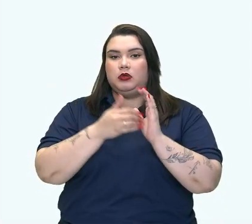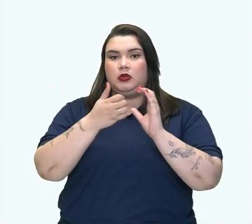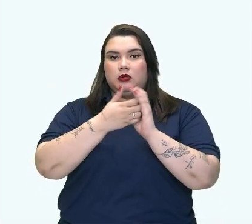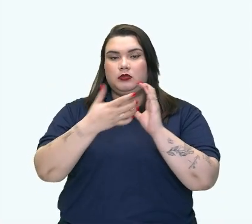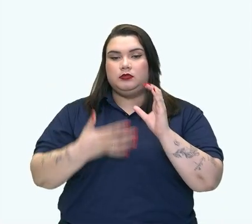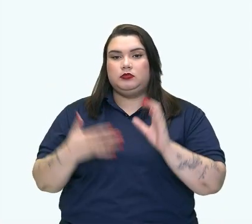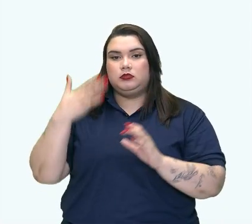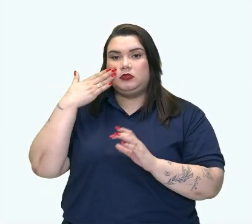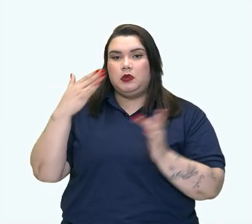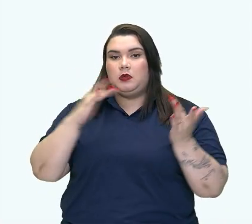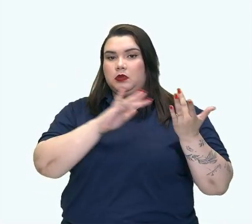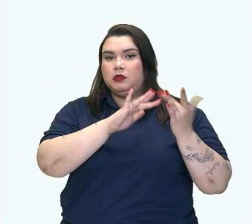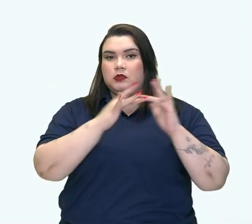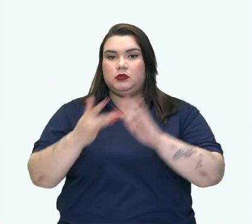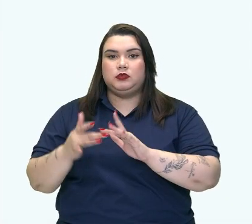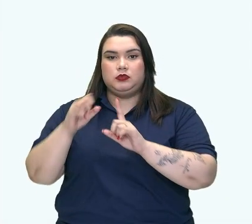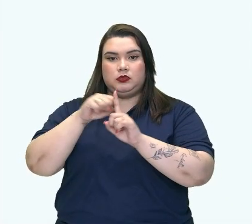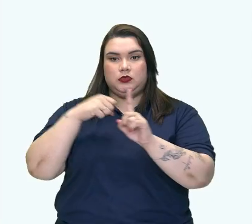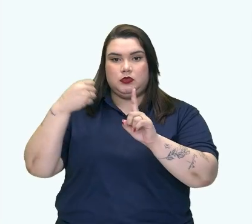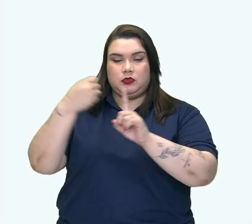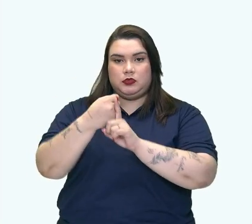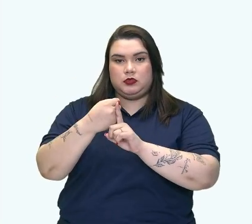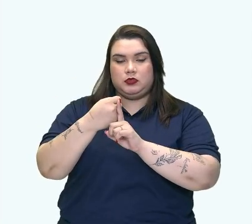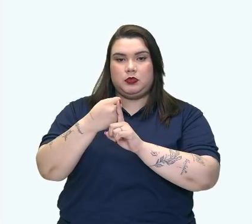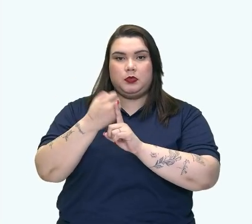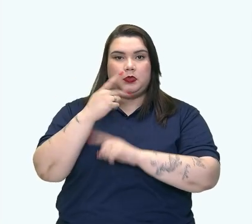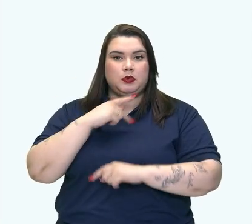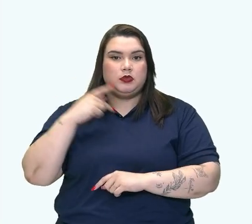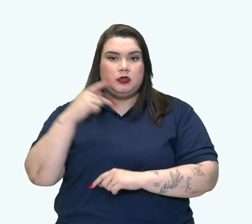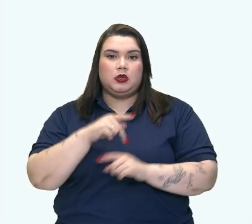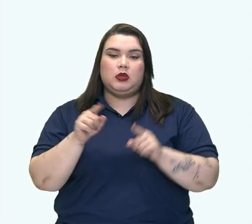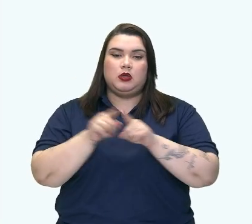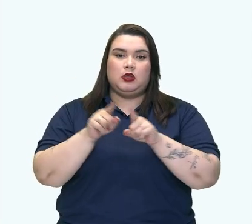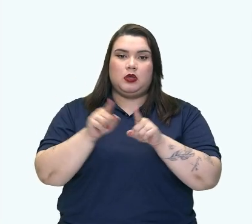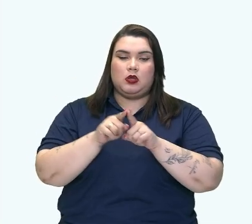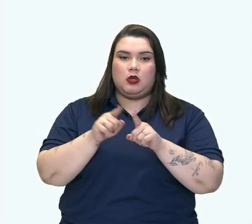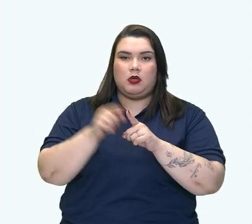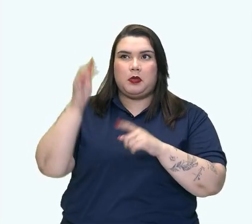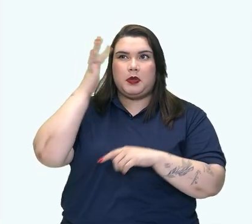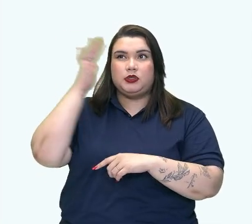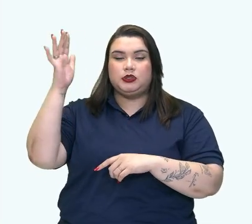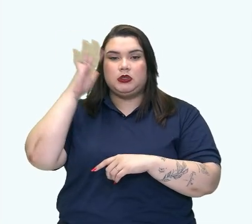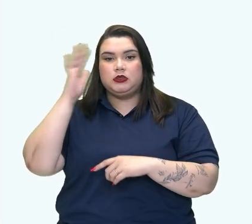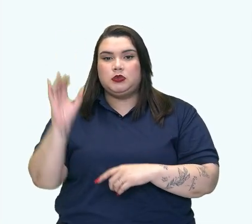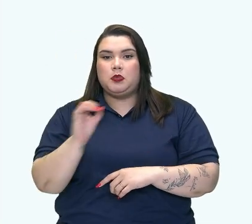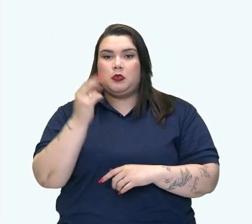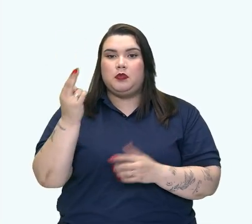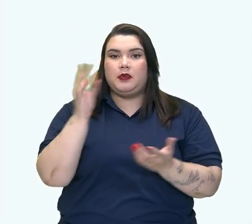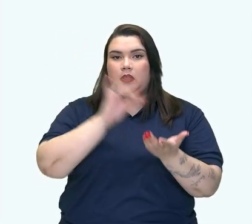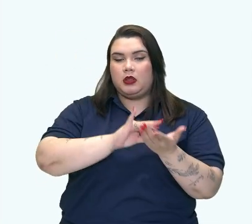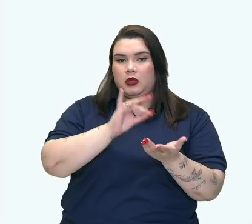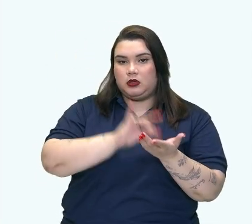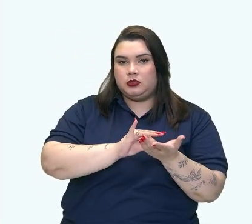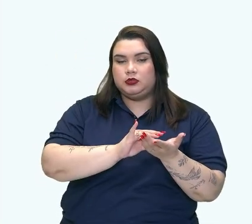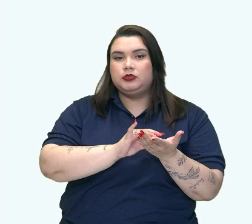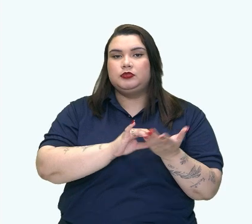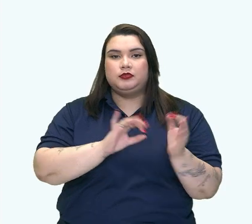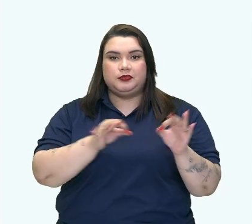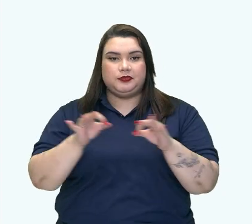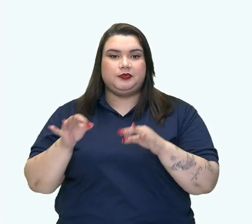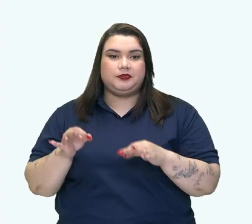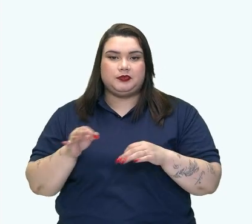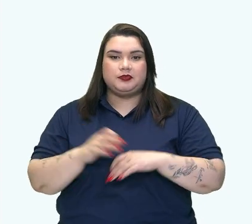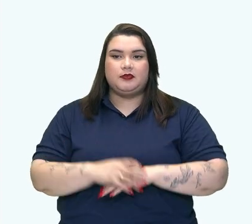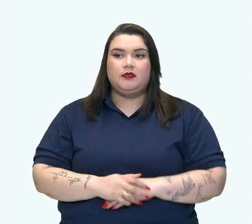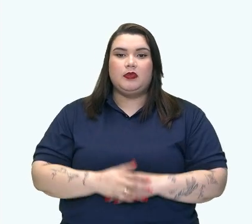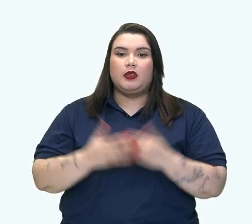são contextualização sociopolítica, e o realismo mágico ou fantástico, como eu havia falado, o que é real e o que é